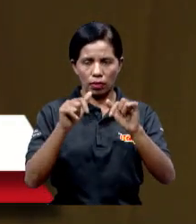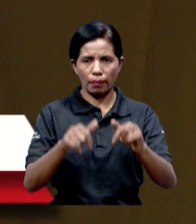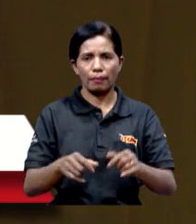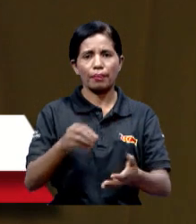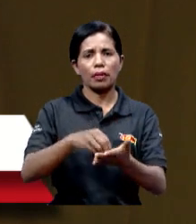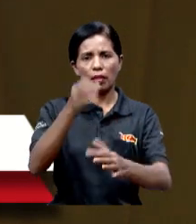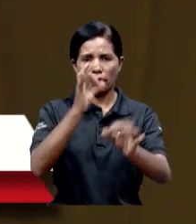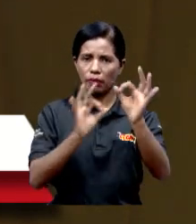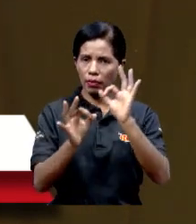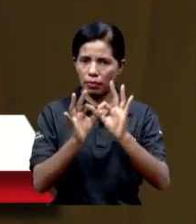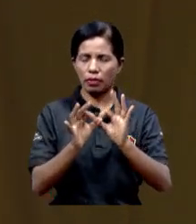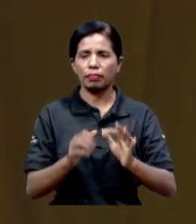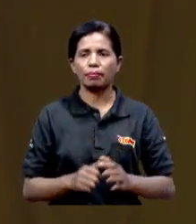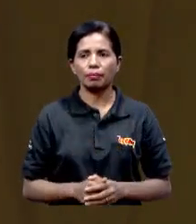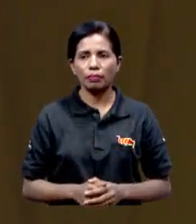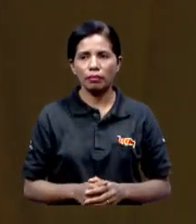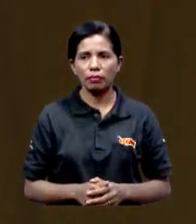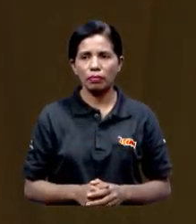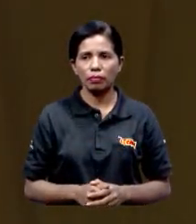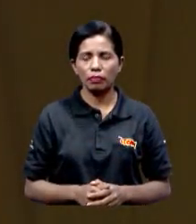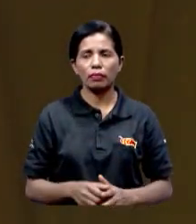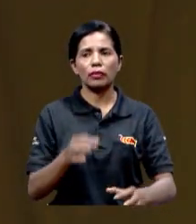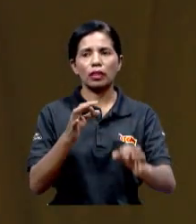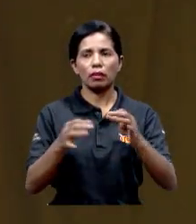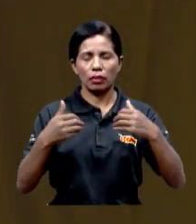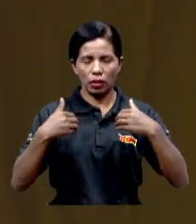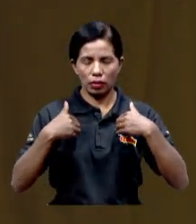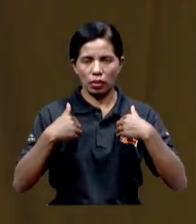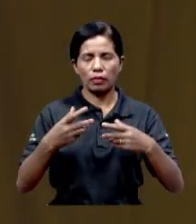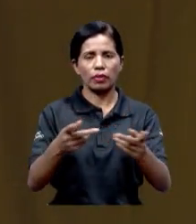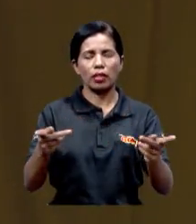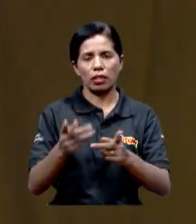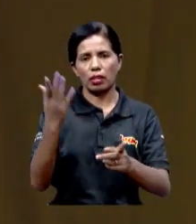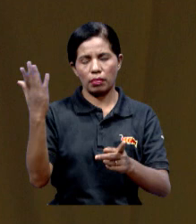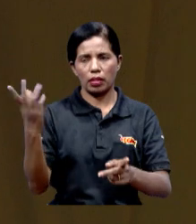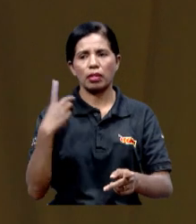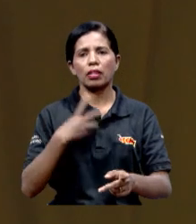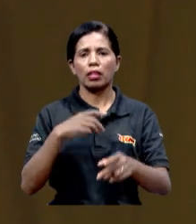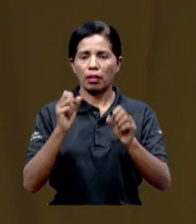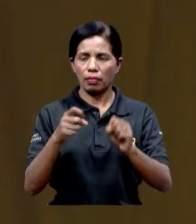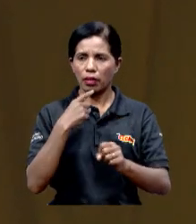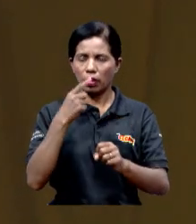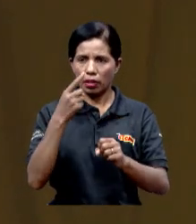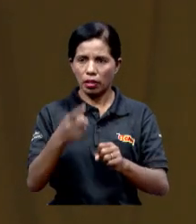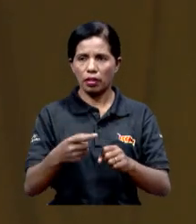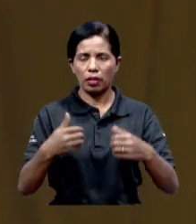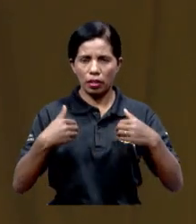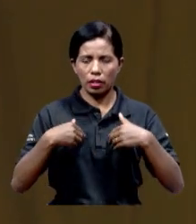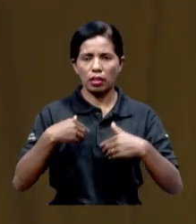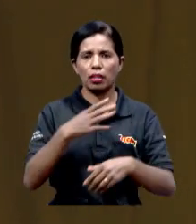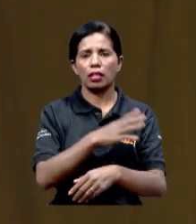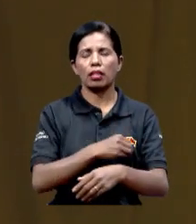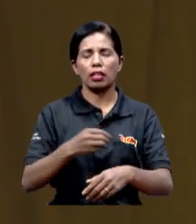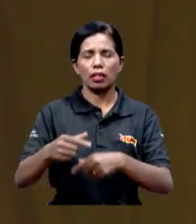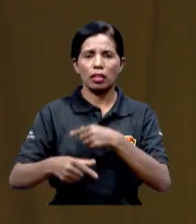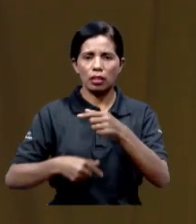garantia garantia kata quando i ho no museu i te beldean ia otas ba otas